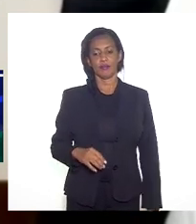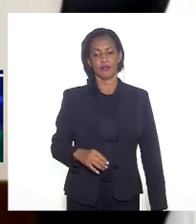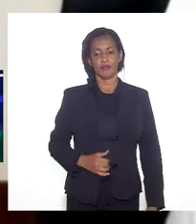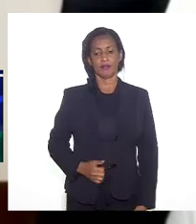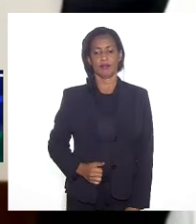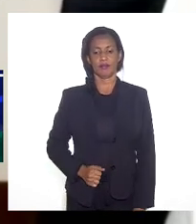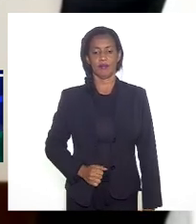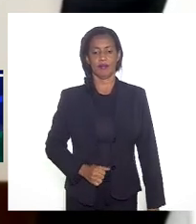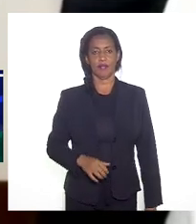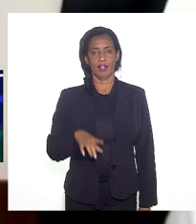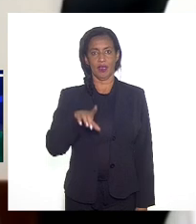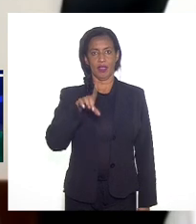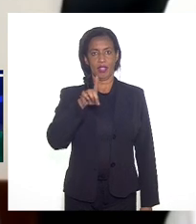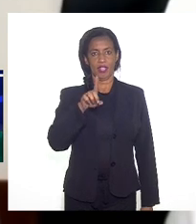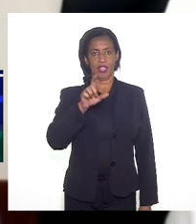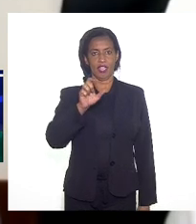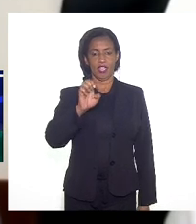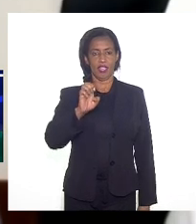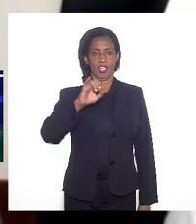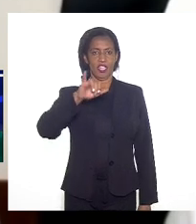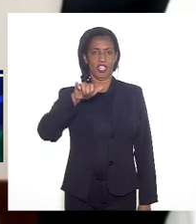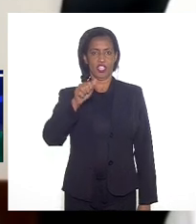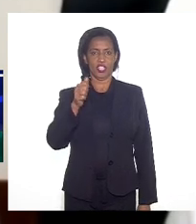Deputado Jalmir Cabral.